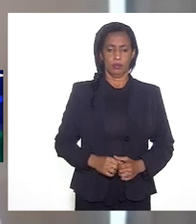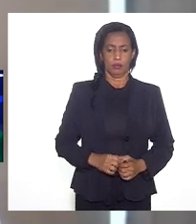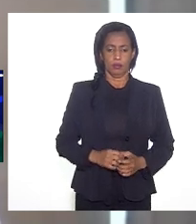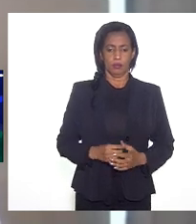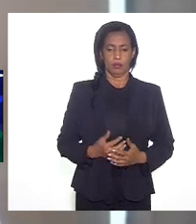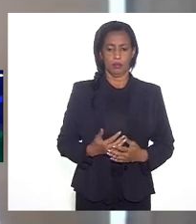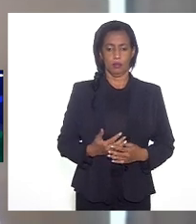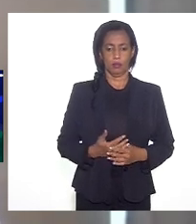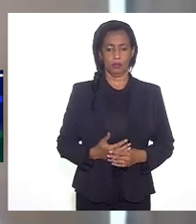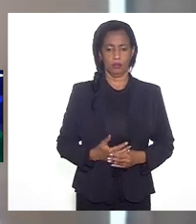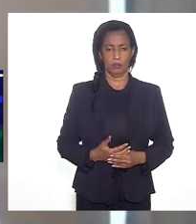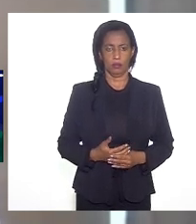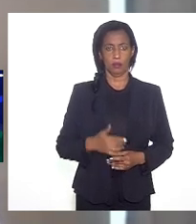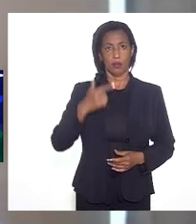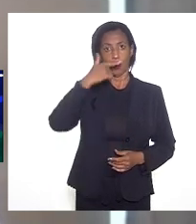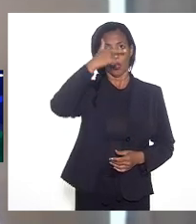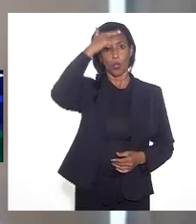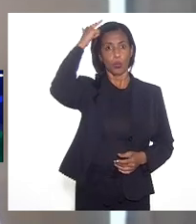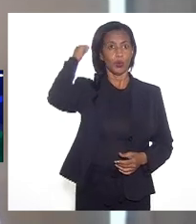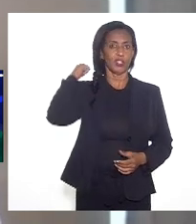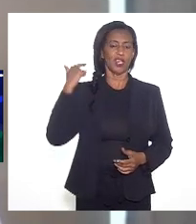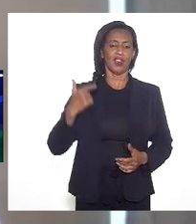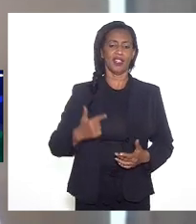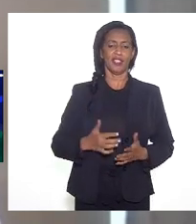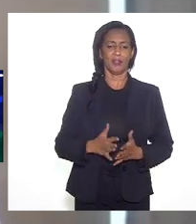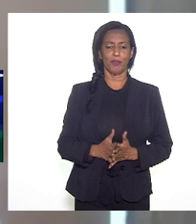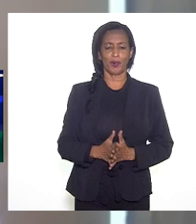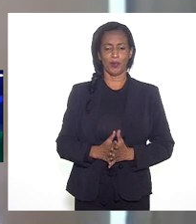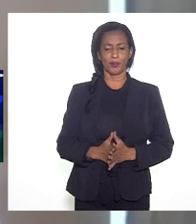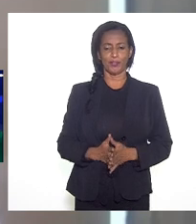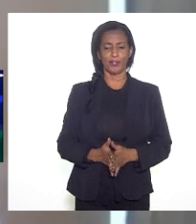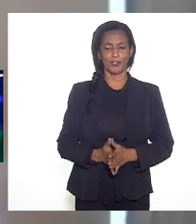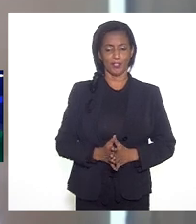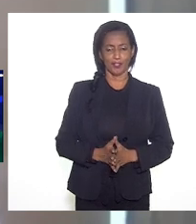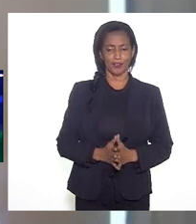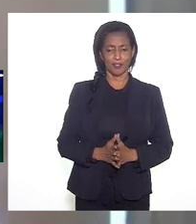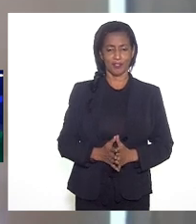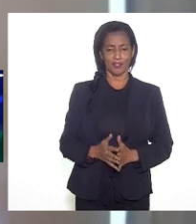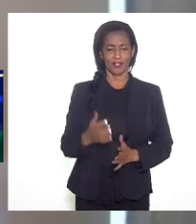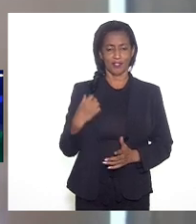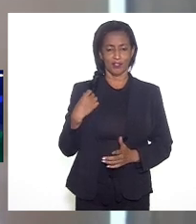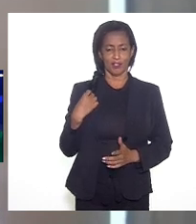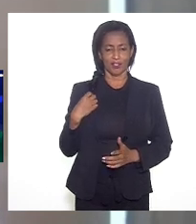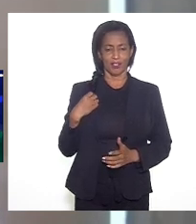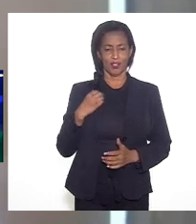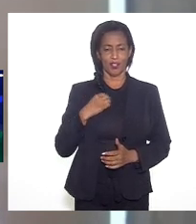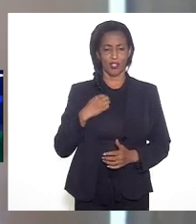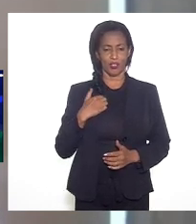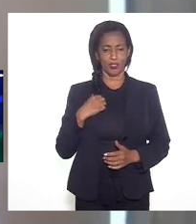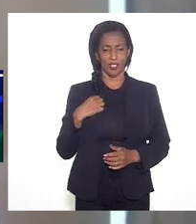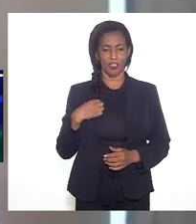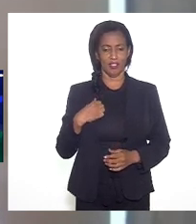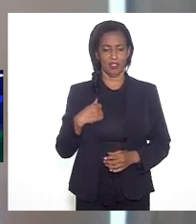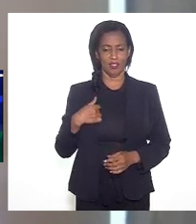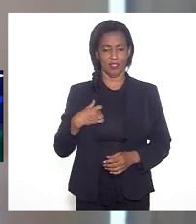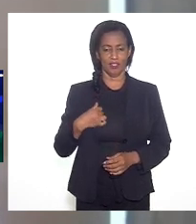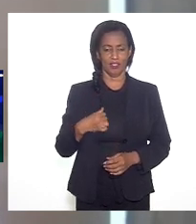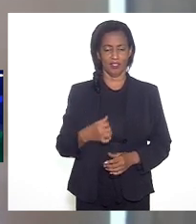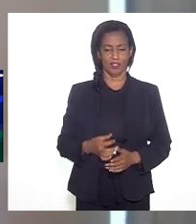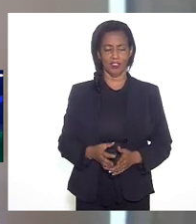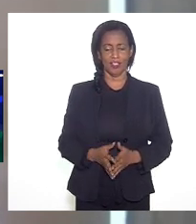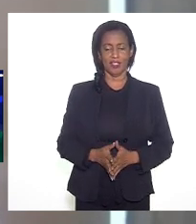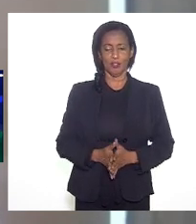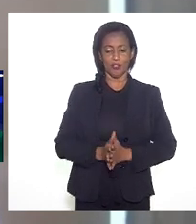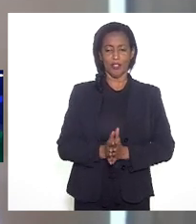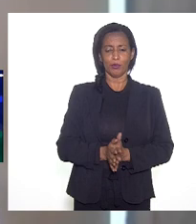o nobre deputado Luiz Paulo. Luiz Paulo, eu queria submeter, acho que ele deu uma saída